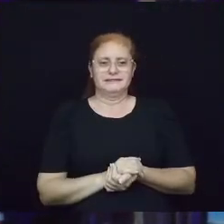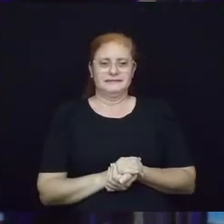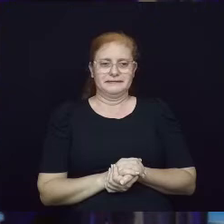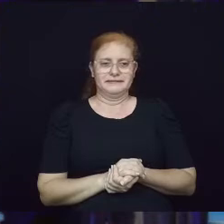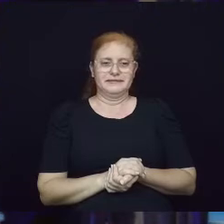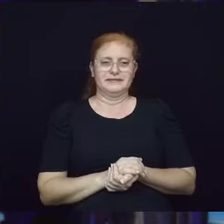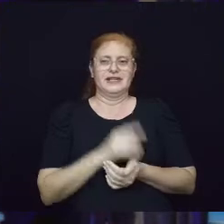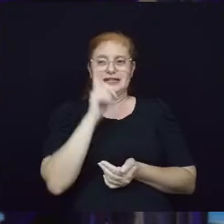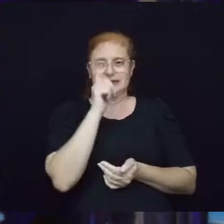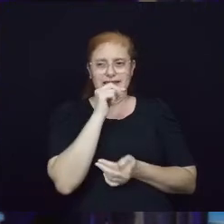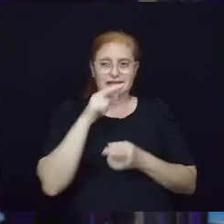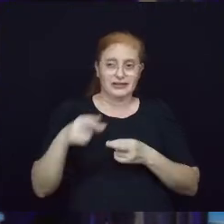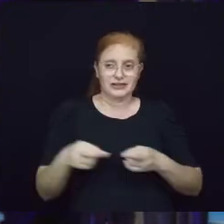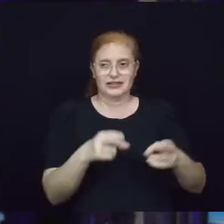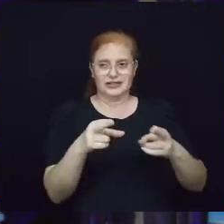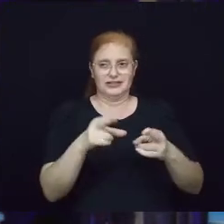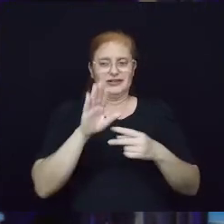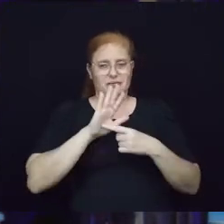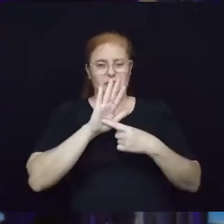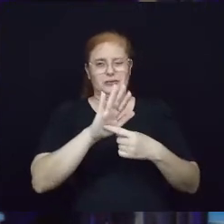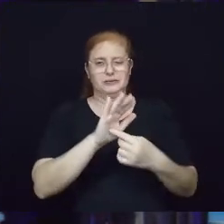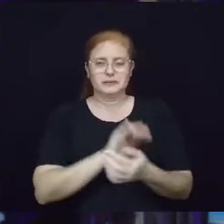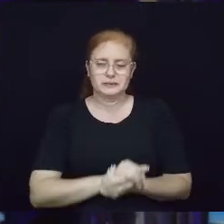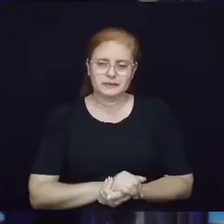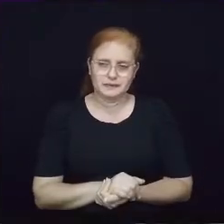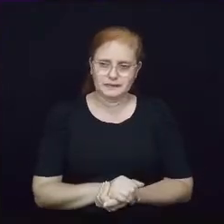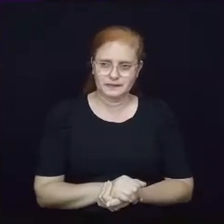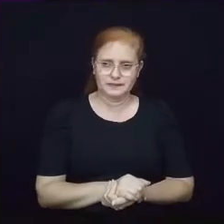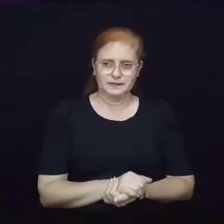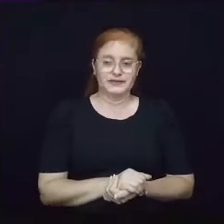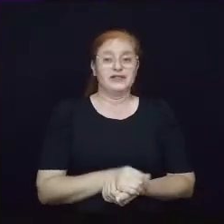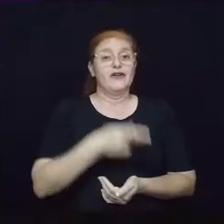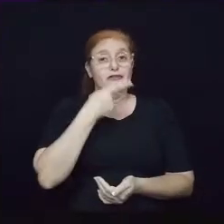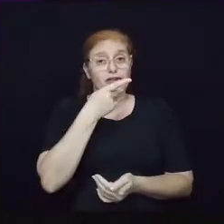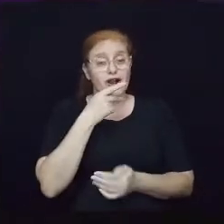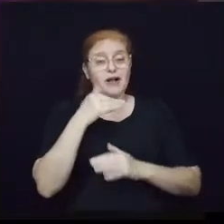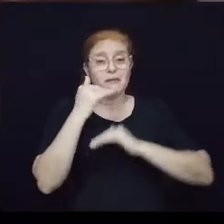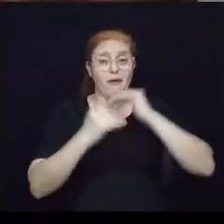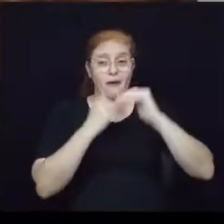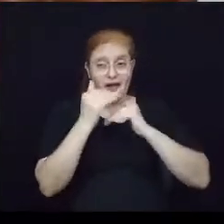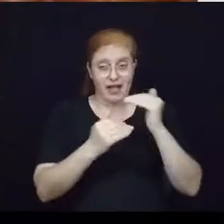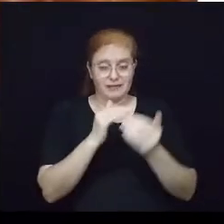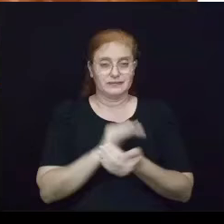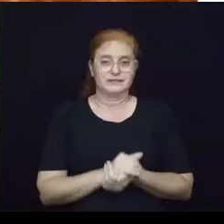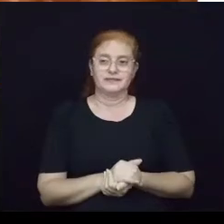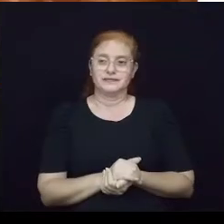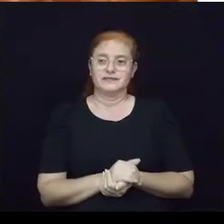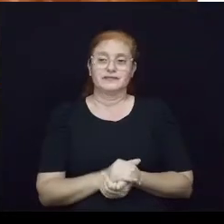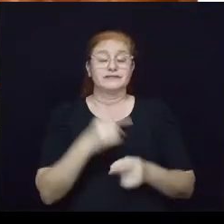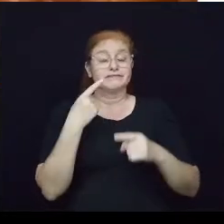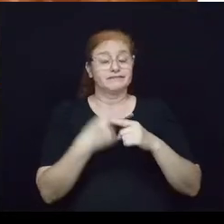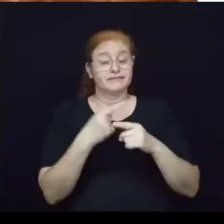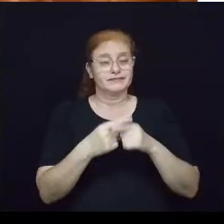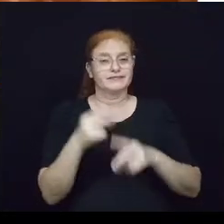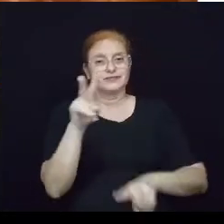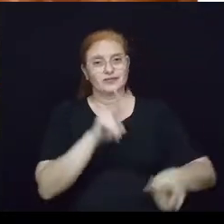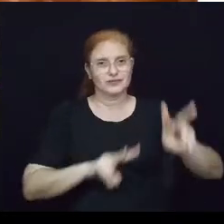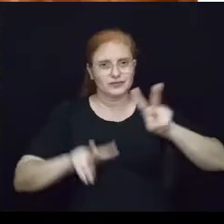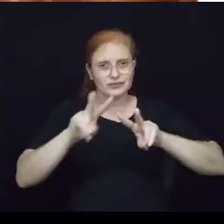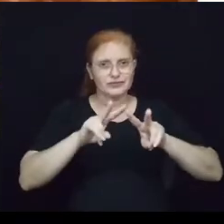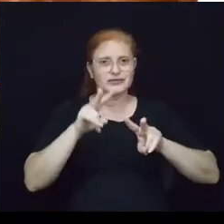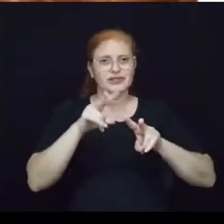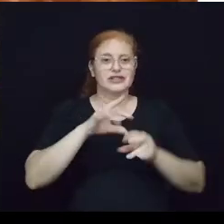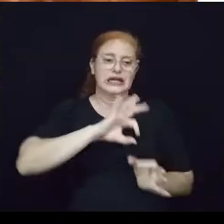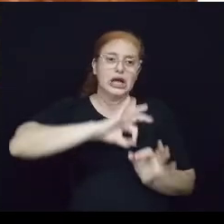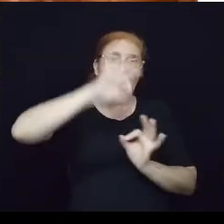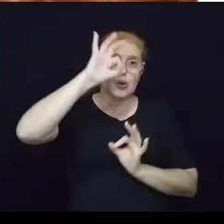no final ficou aqui. bacana. Assim. Então, vamos começar falando um pouco do processo. é porque, vistas na altura